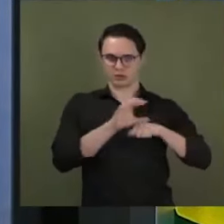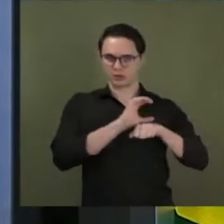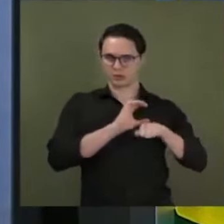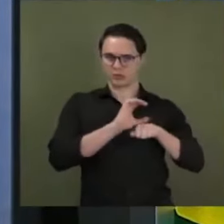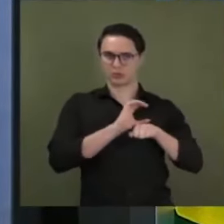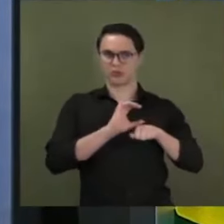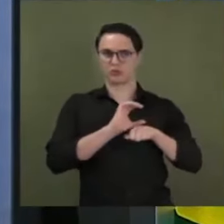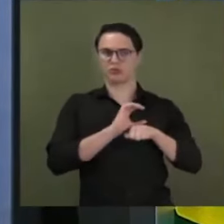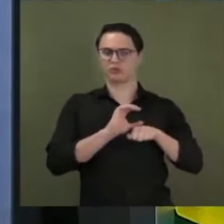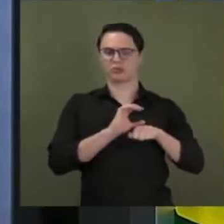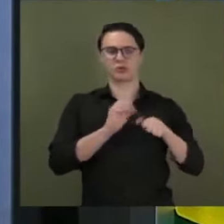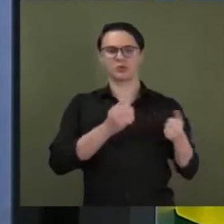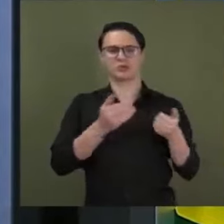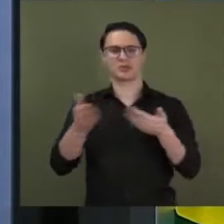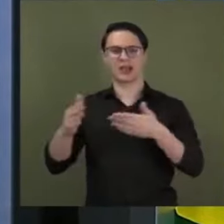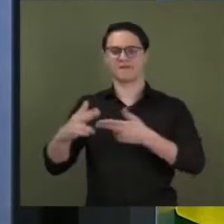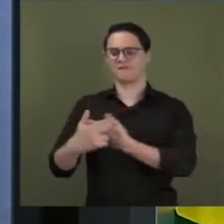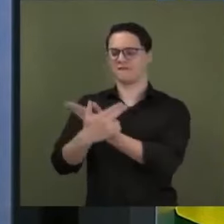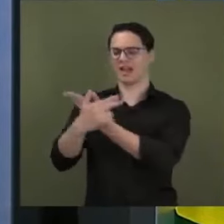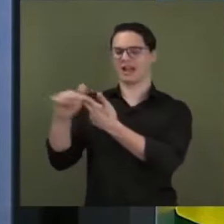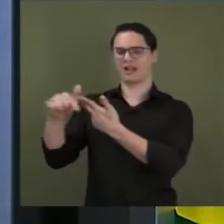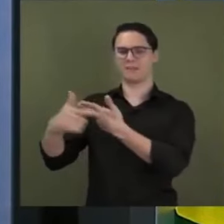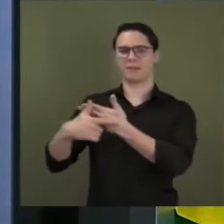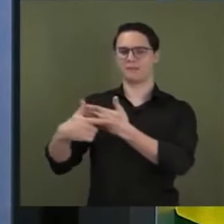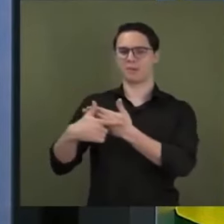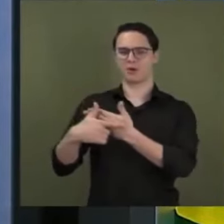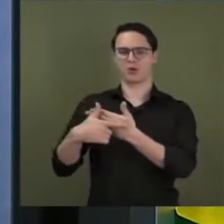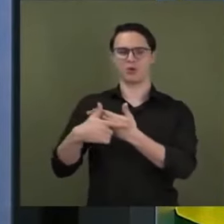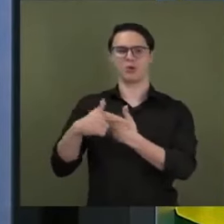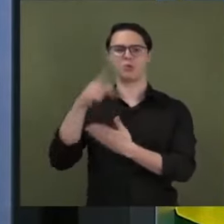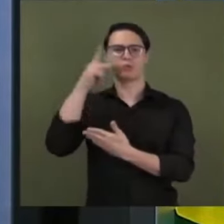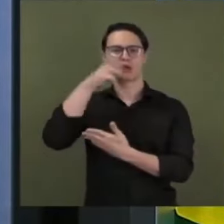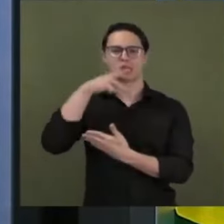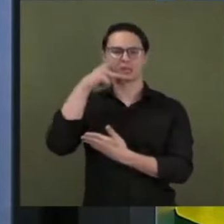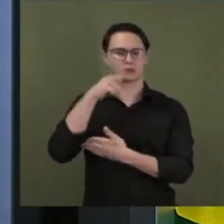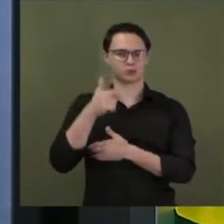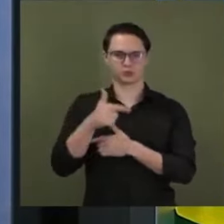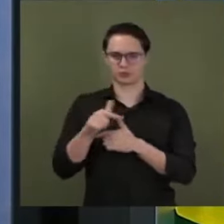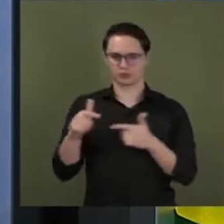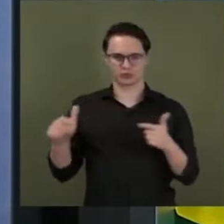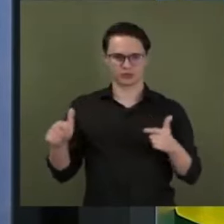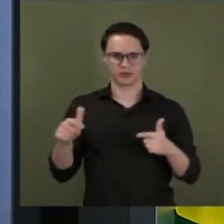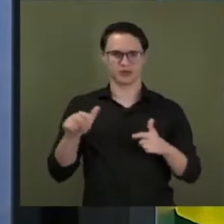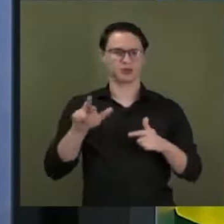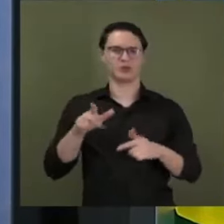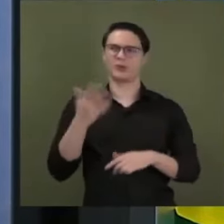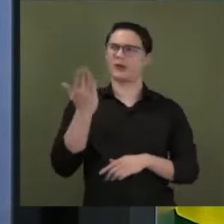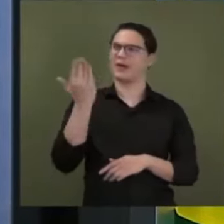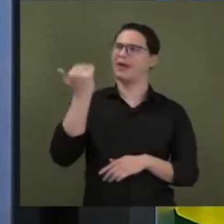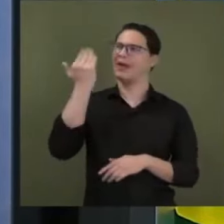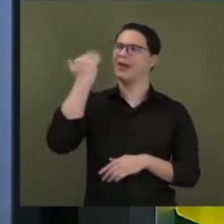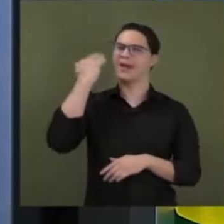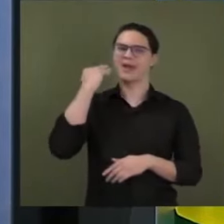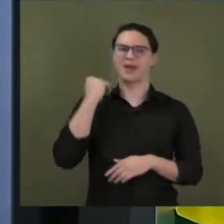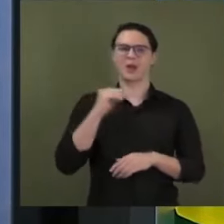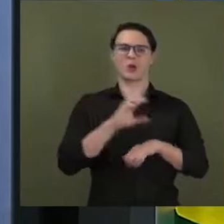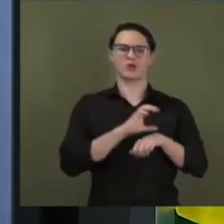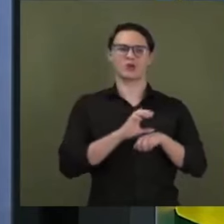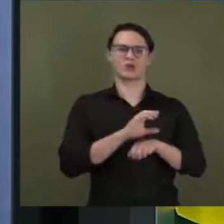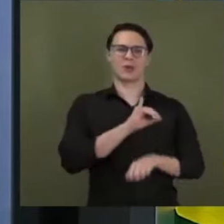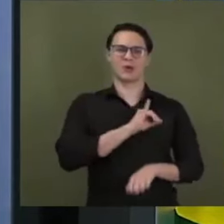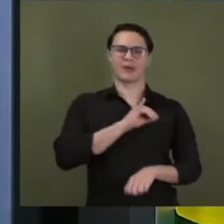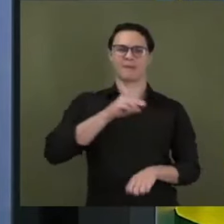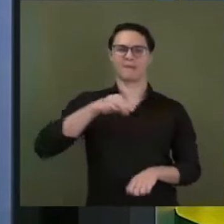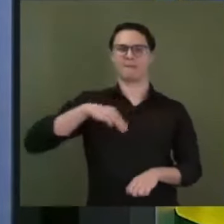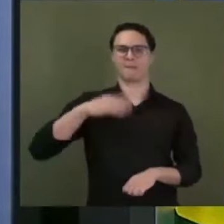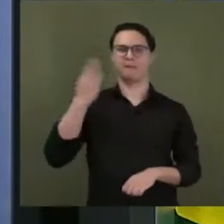dá às Forças Armadas nenhum papel político nós não estamos no império no Artigo 14 da constituição do império